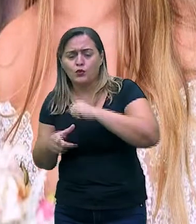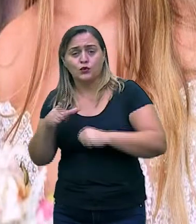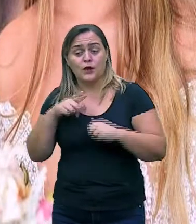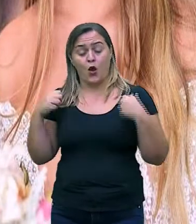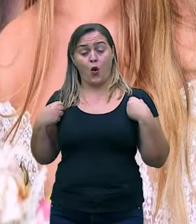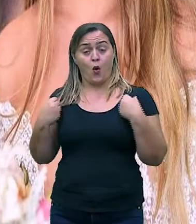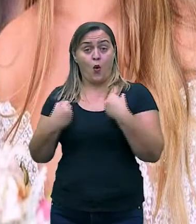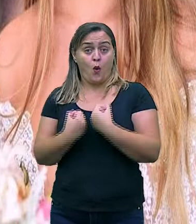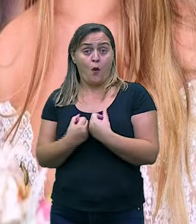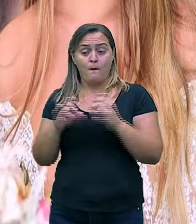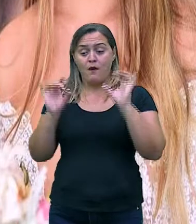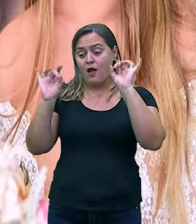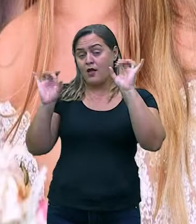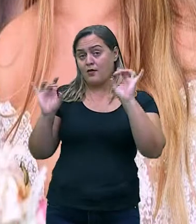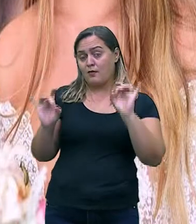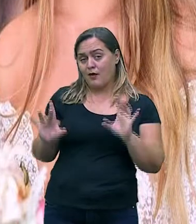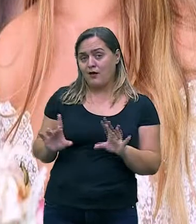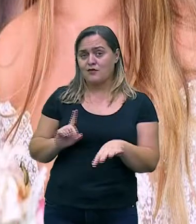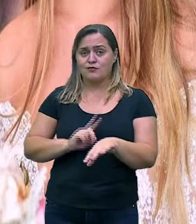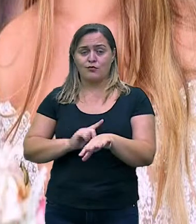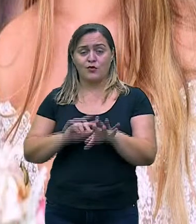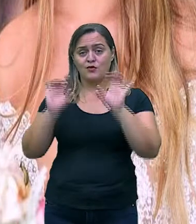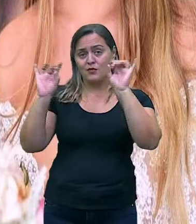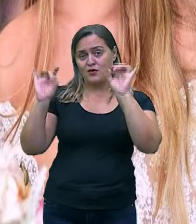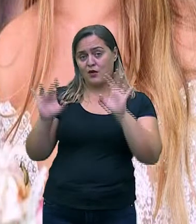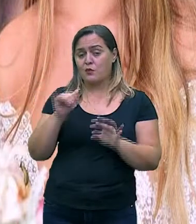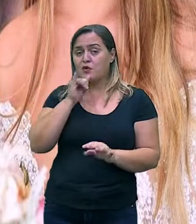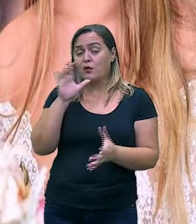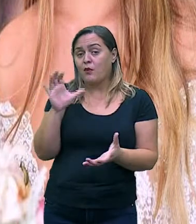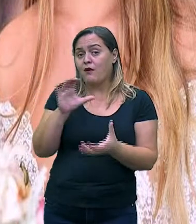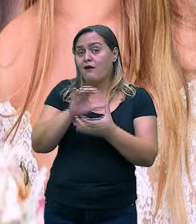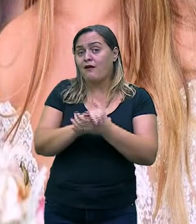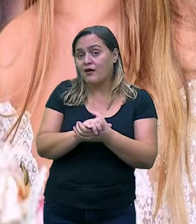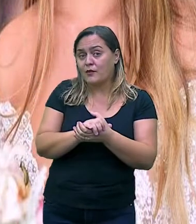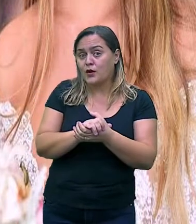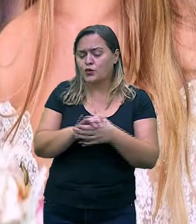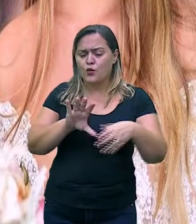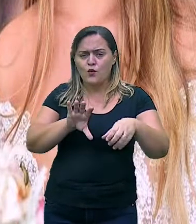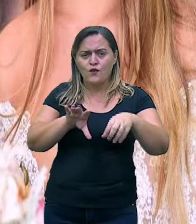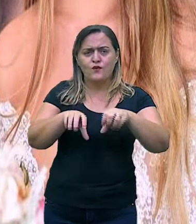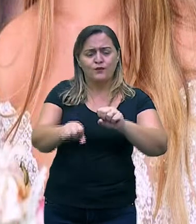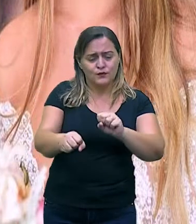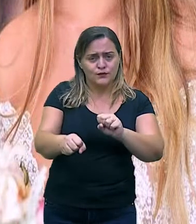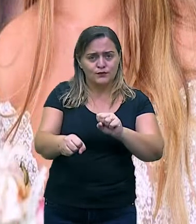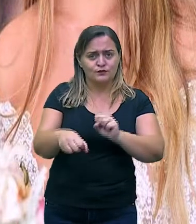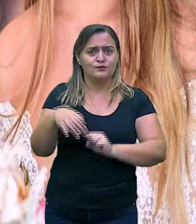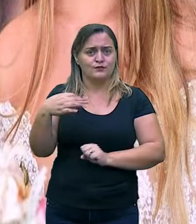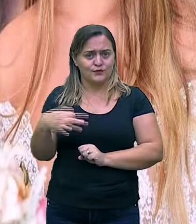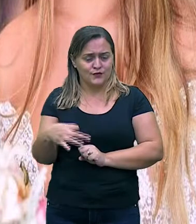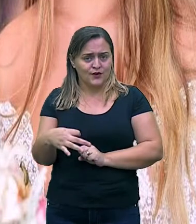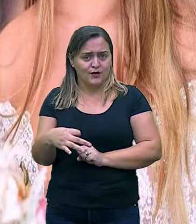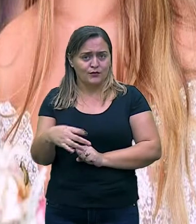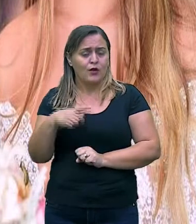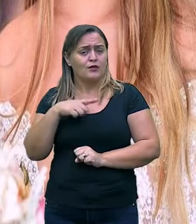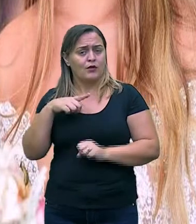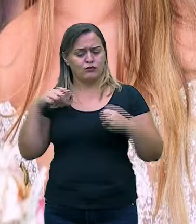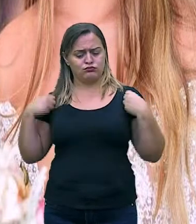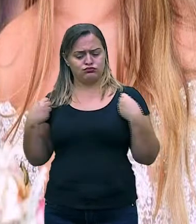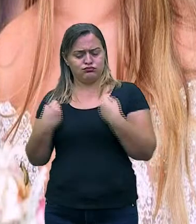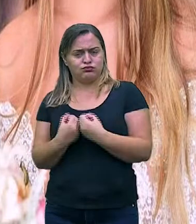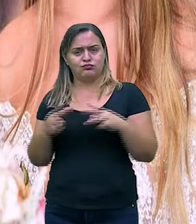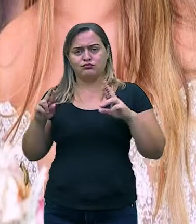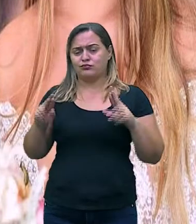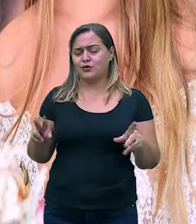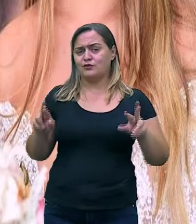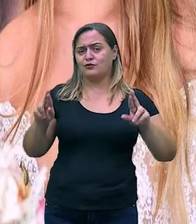na cerimônia de casamento ou formatura, por exemplo. Em diversas sociedades, há formas de se vestir e de se